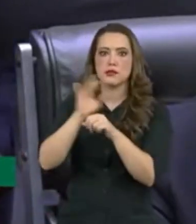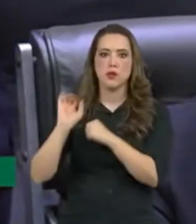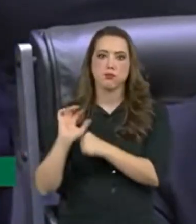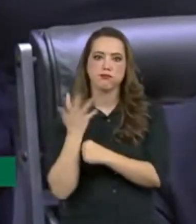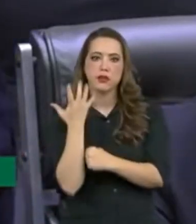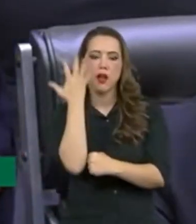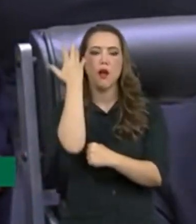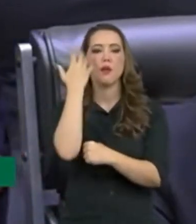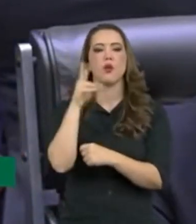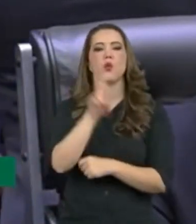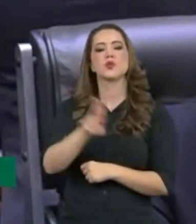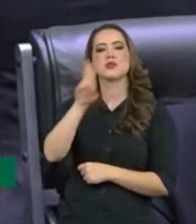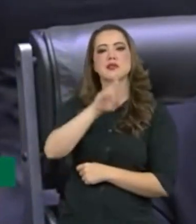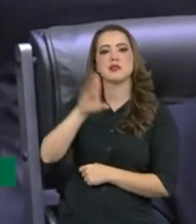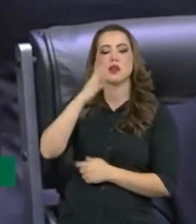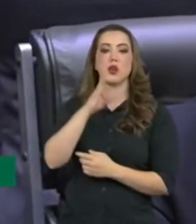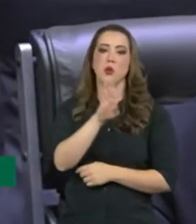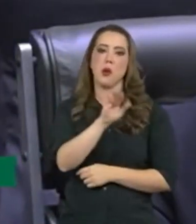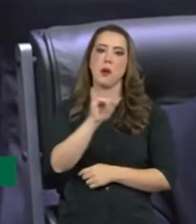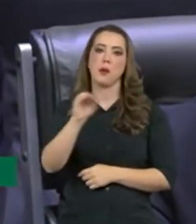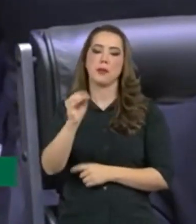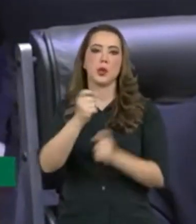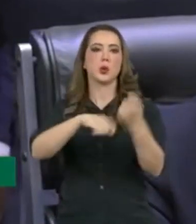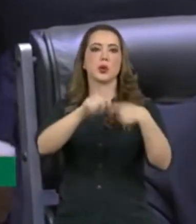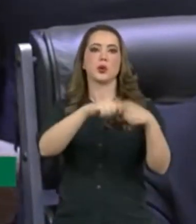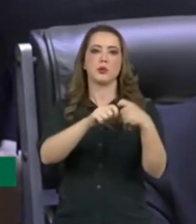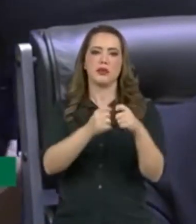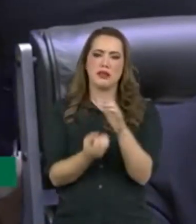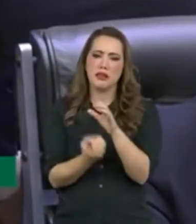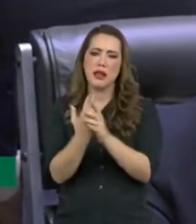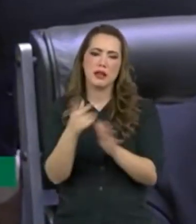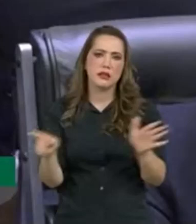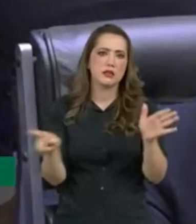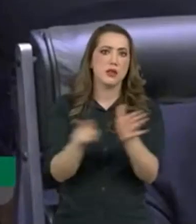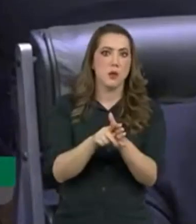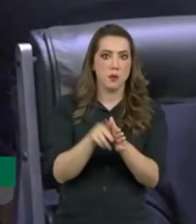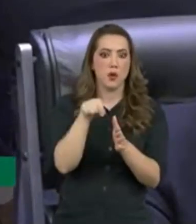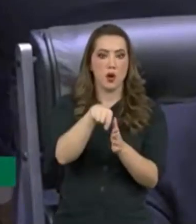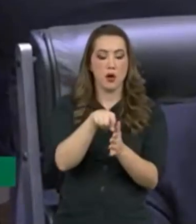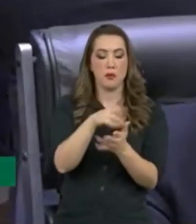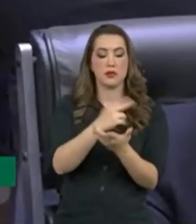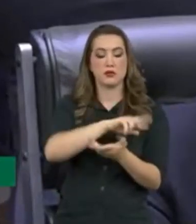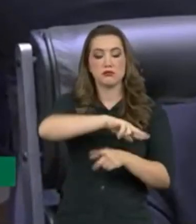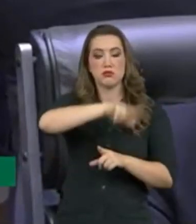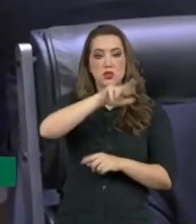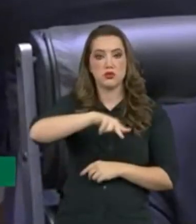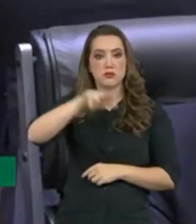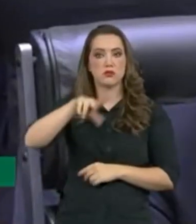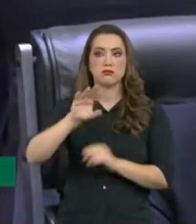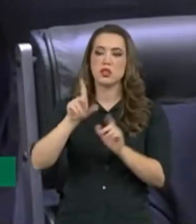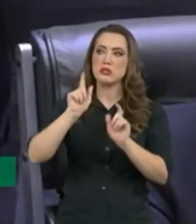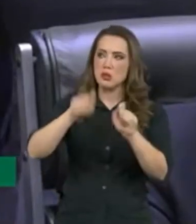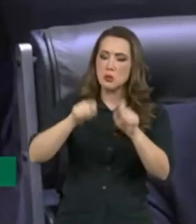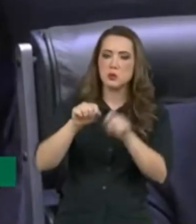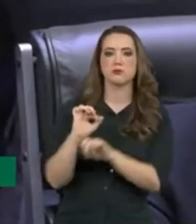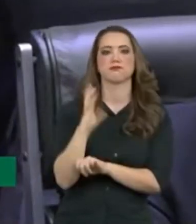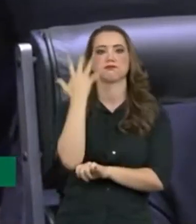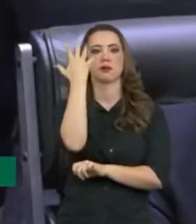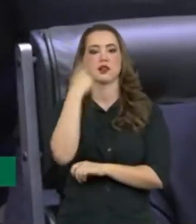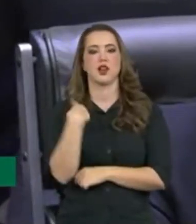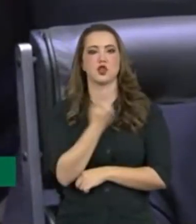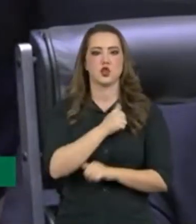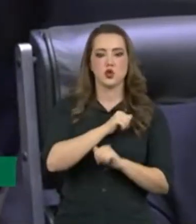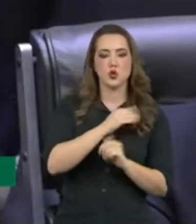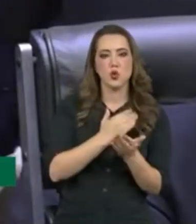da criatividade da bioeconomia e dos empreendimentos da sociobiodiversidade. Vamos iniciar a transição